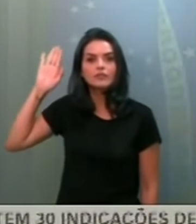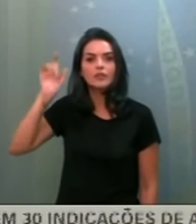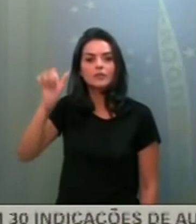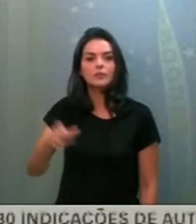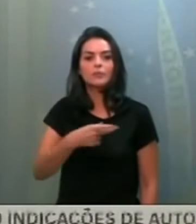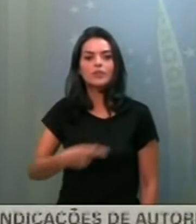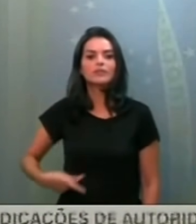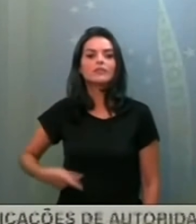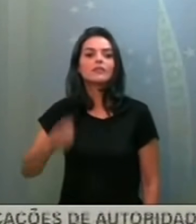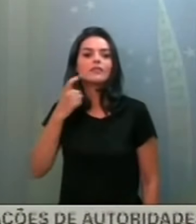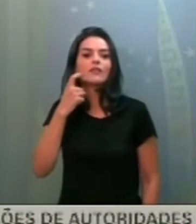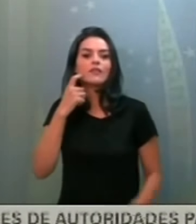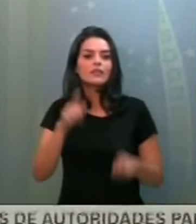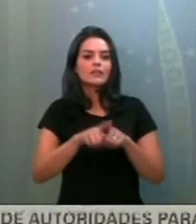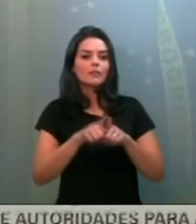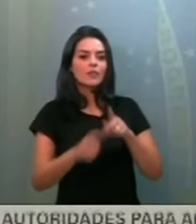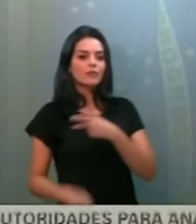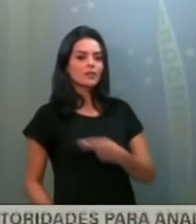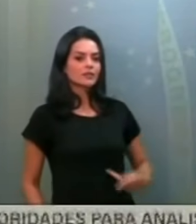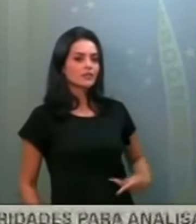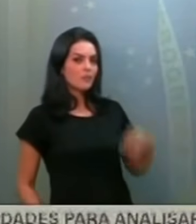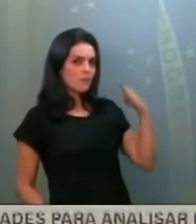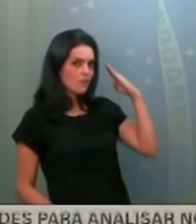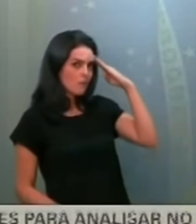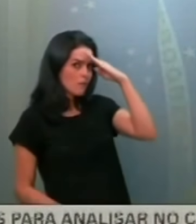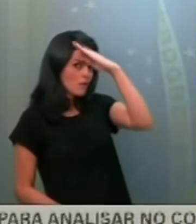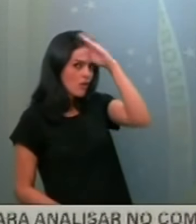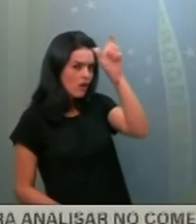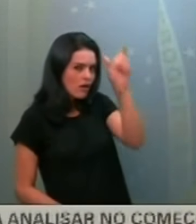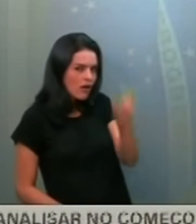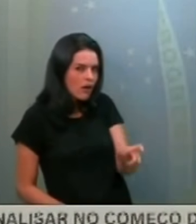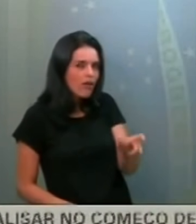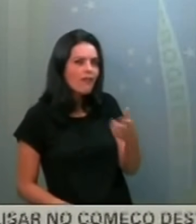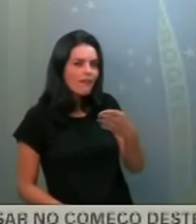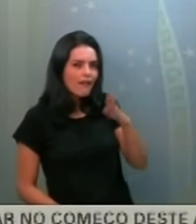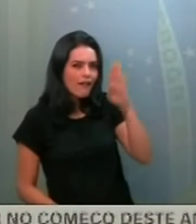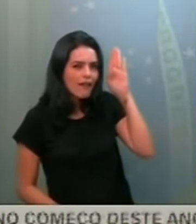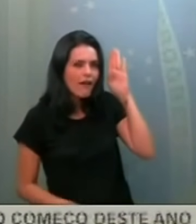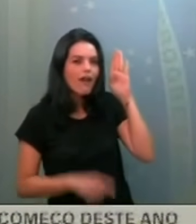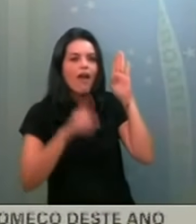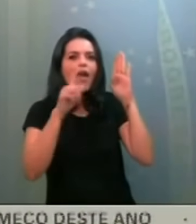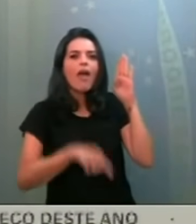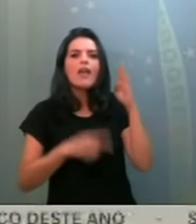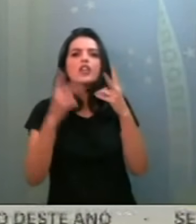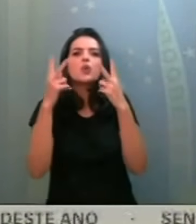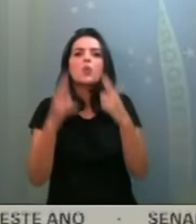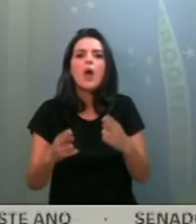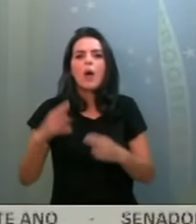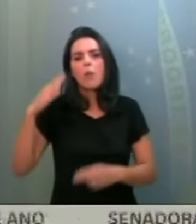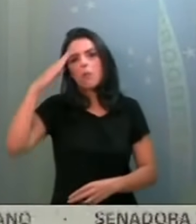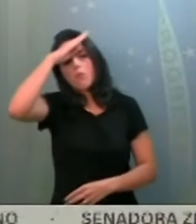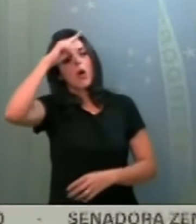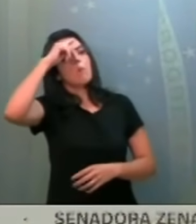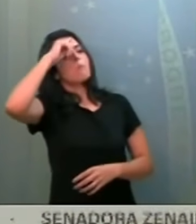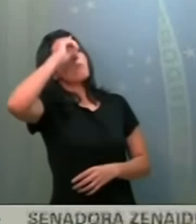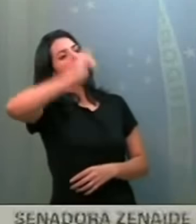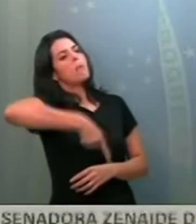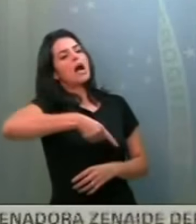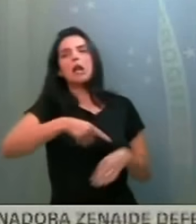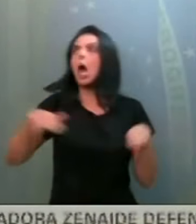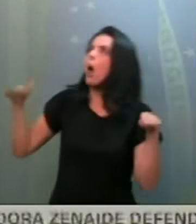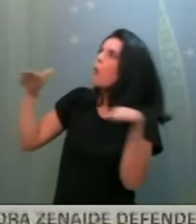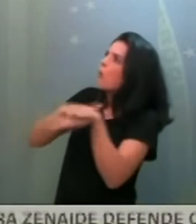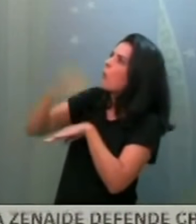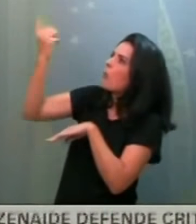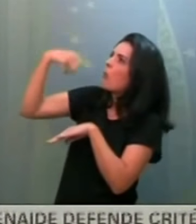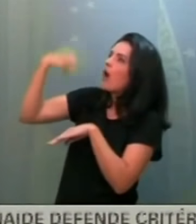Alcolumbre e do presidente Bolsonaro também vai ser um office boy de luxo e ter